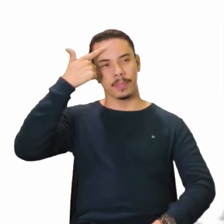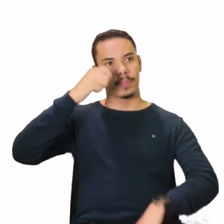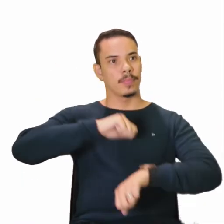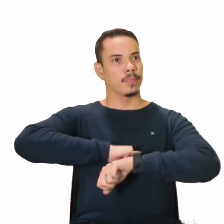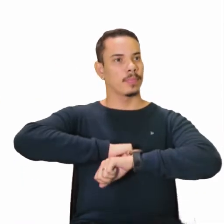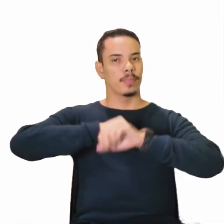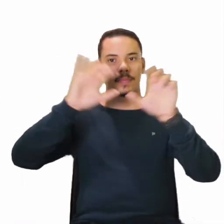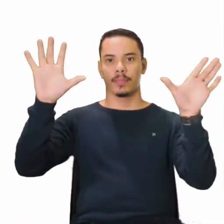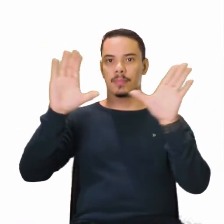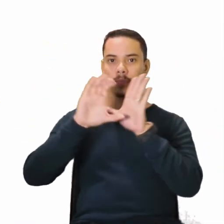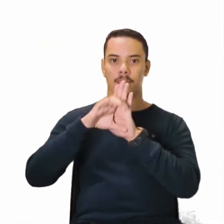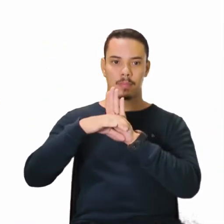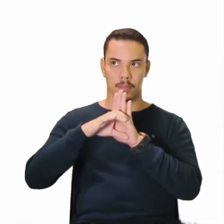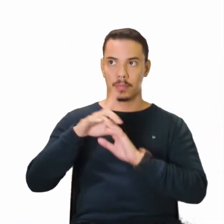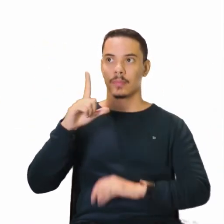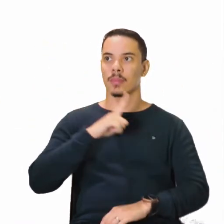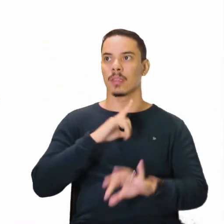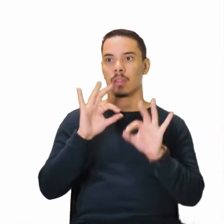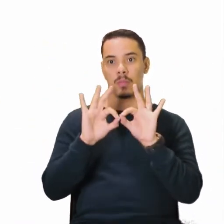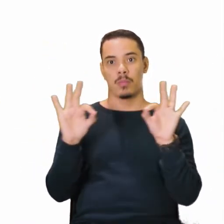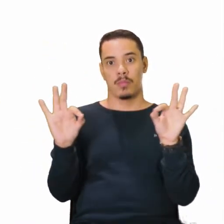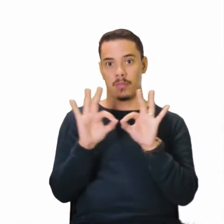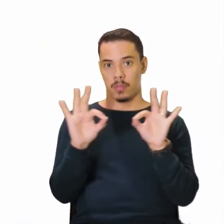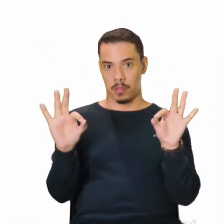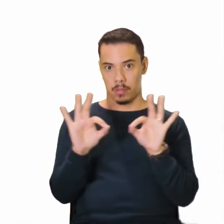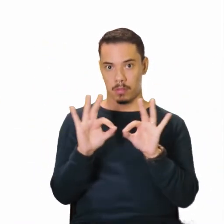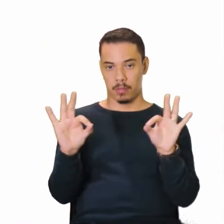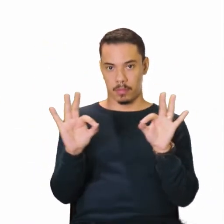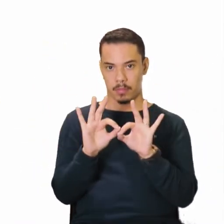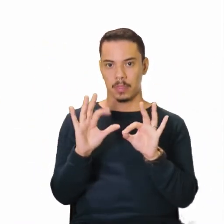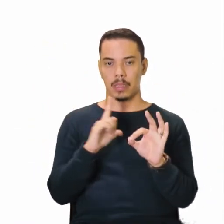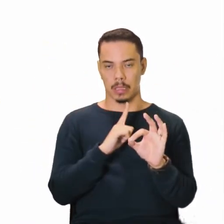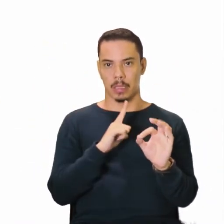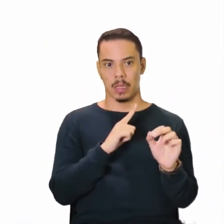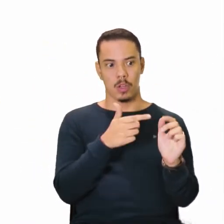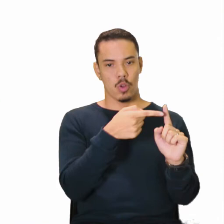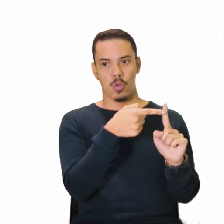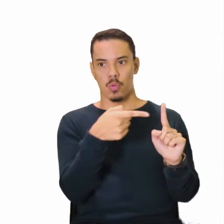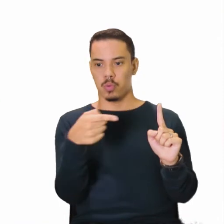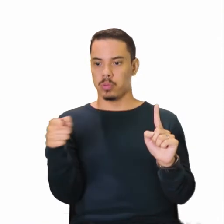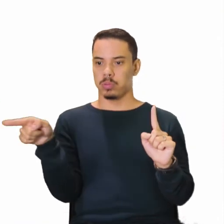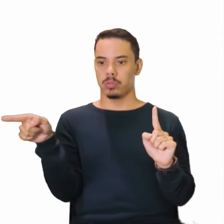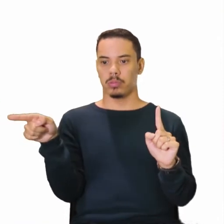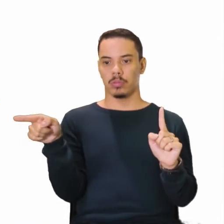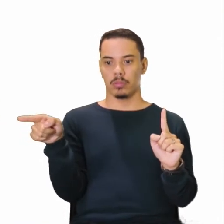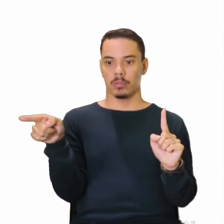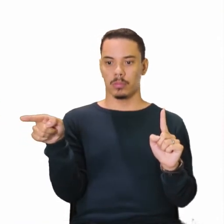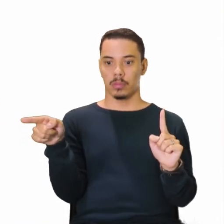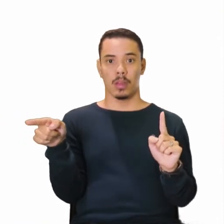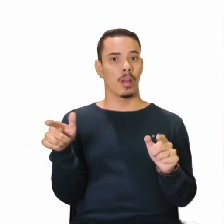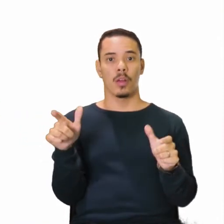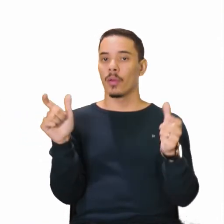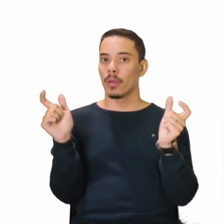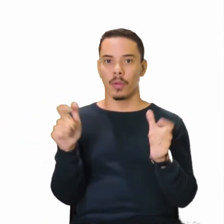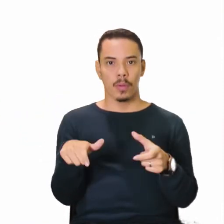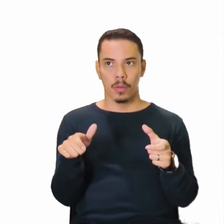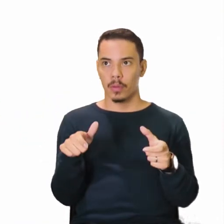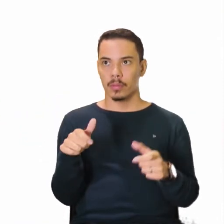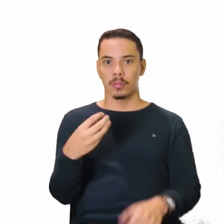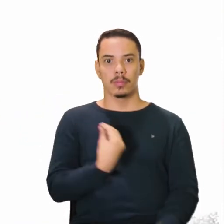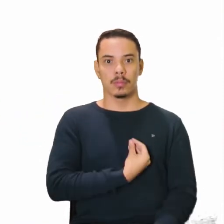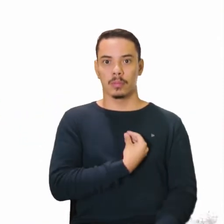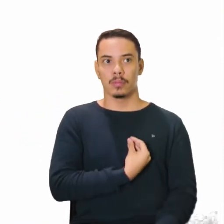conceito. Nós temos uma oração aqui, certo? Nós temos um período aqui, uma oração. Aonde está